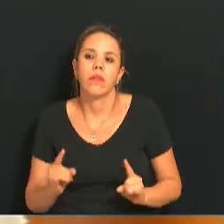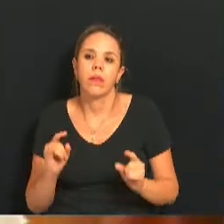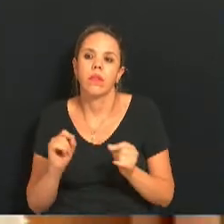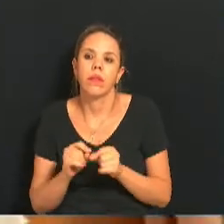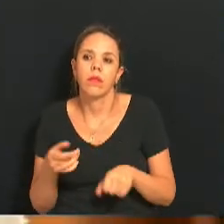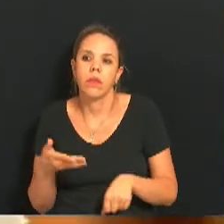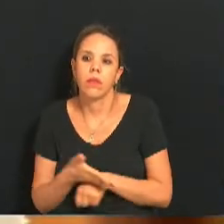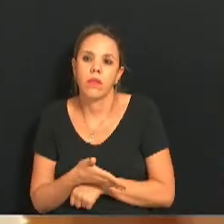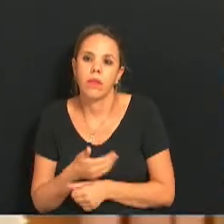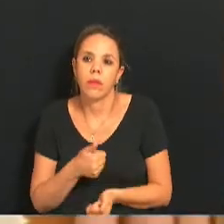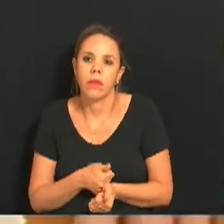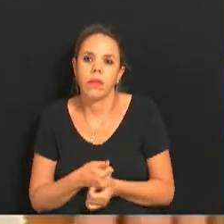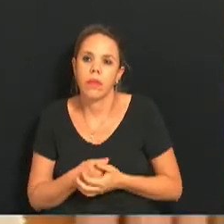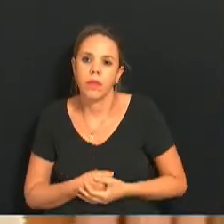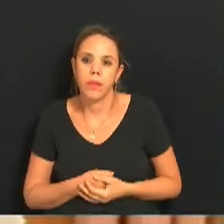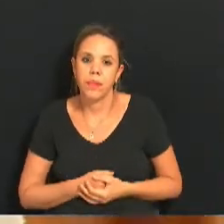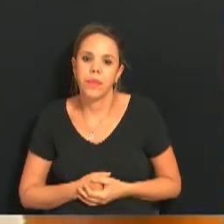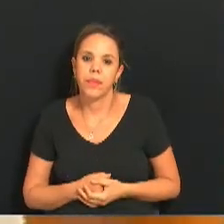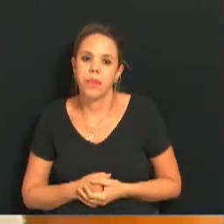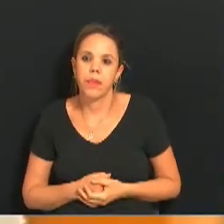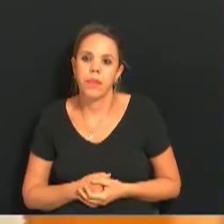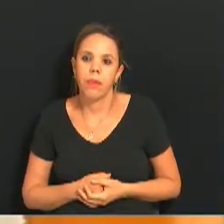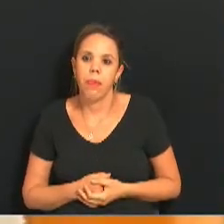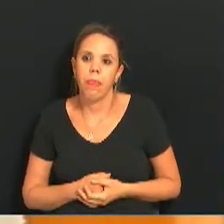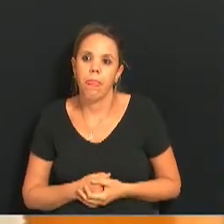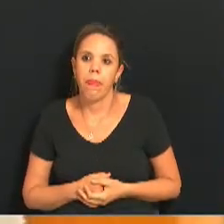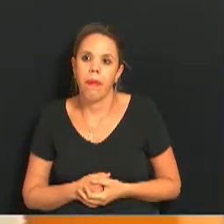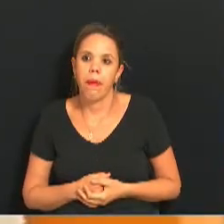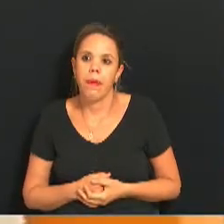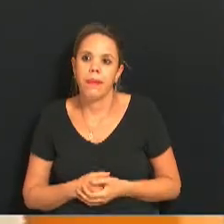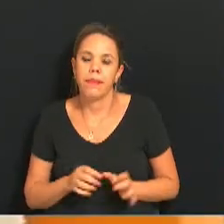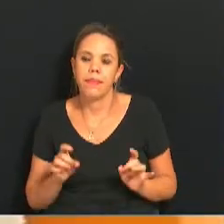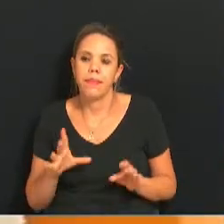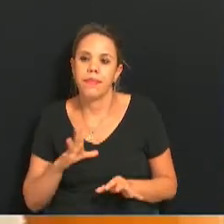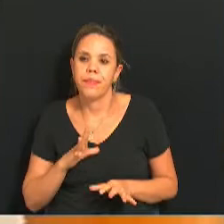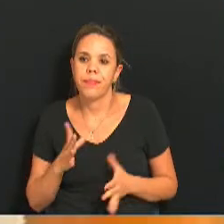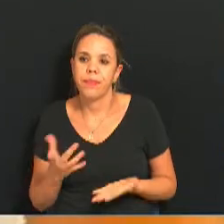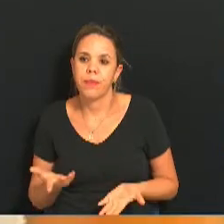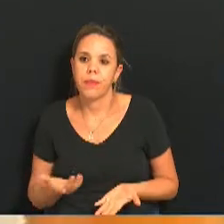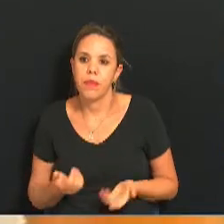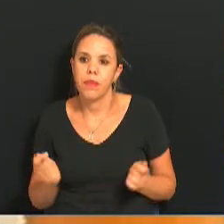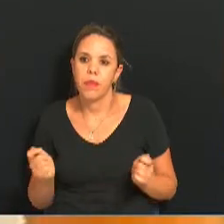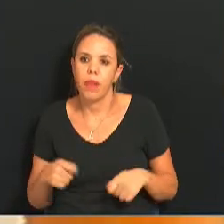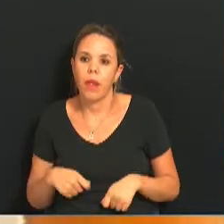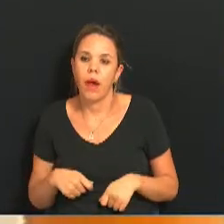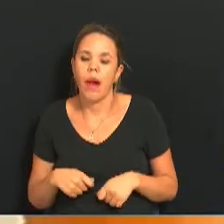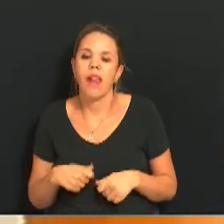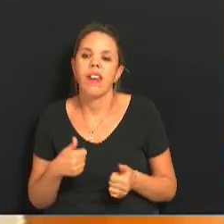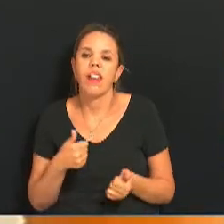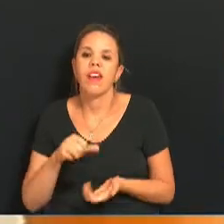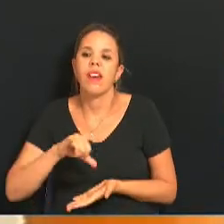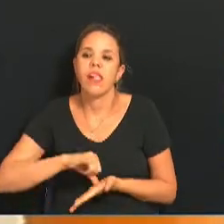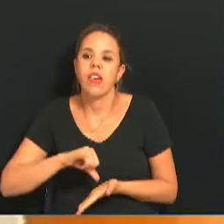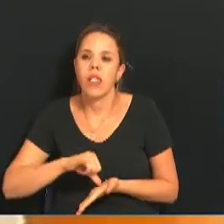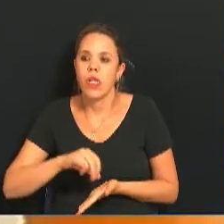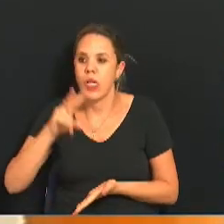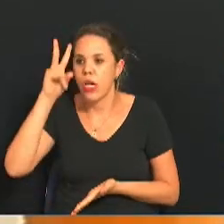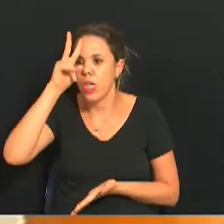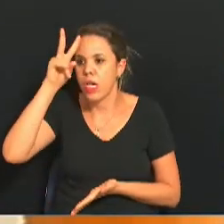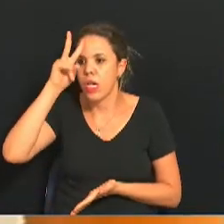fazem parte ali esse esse grande patrimônio da cidade Campinas possui e fica no centro histórico